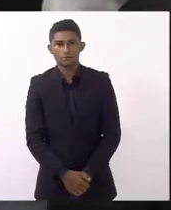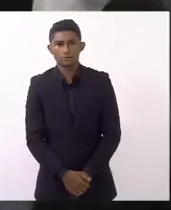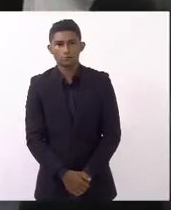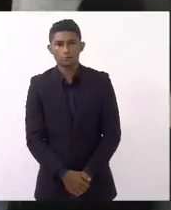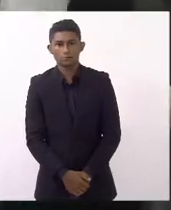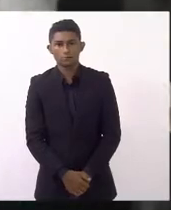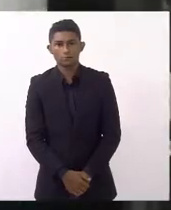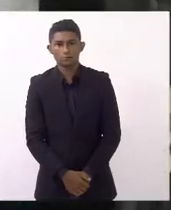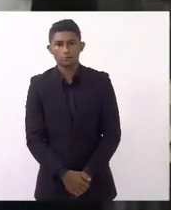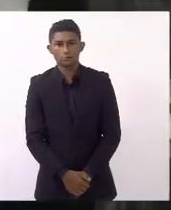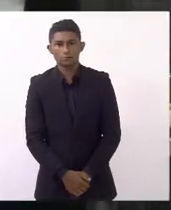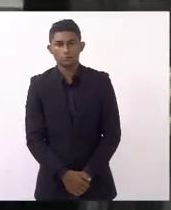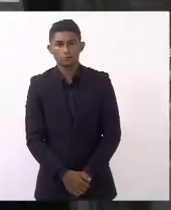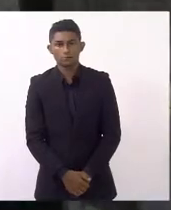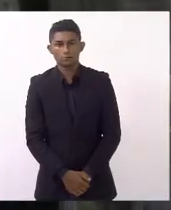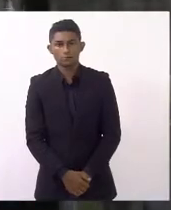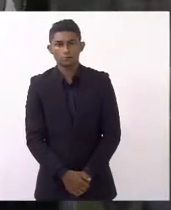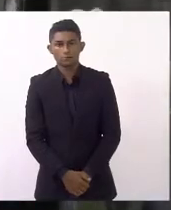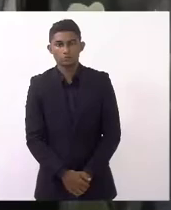E aí